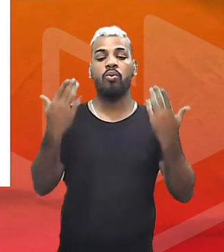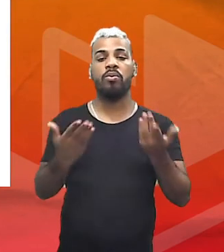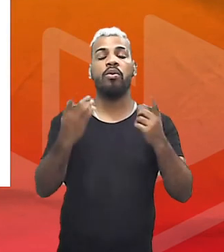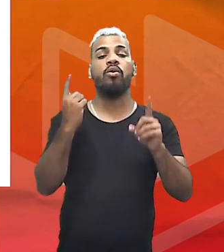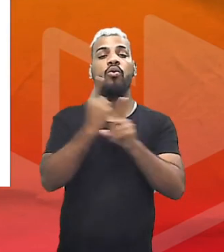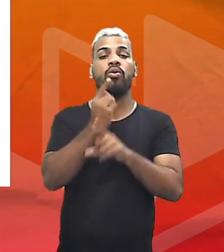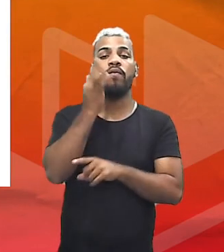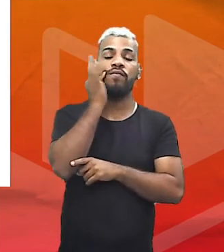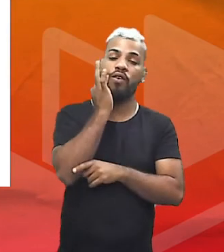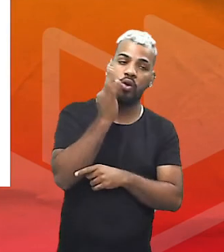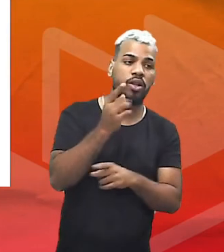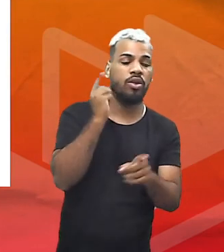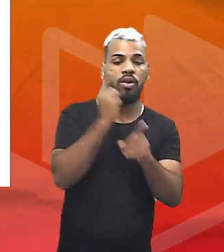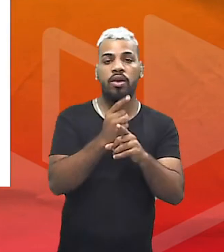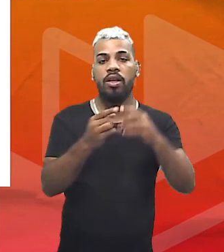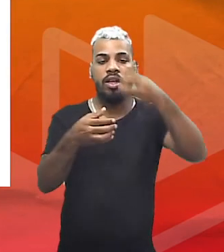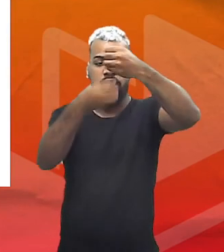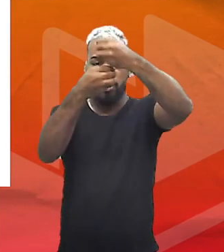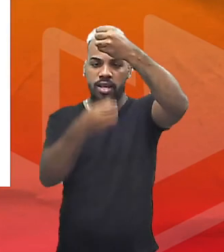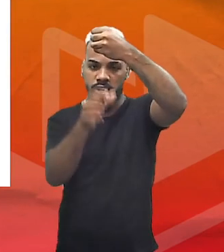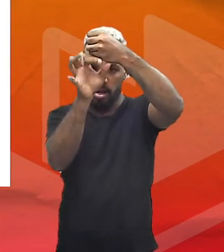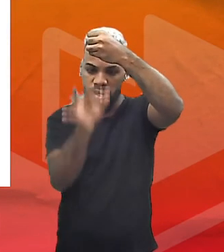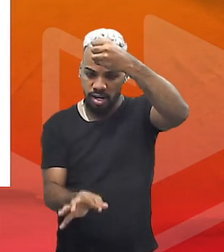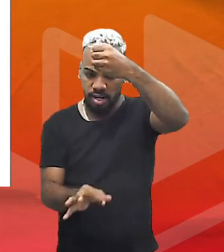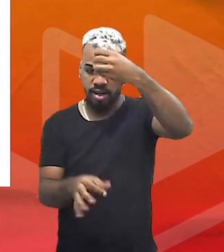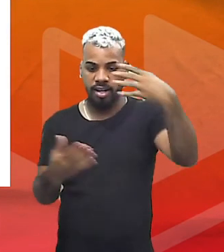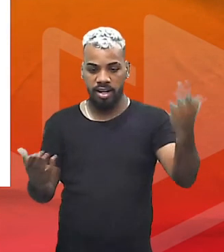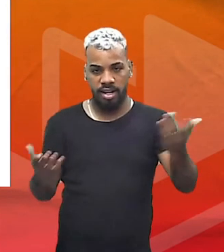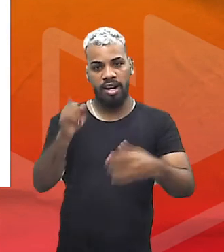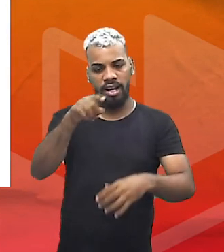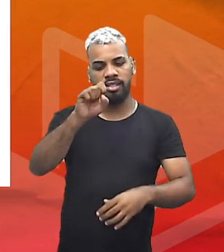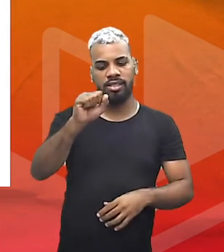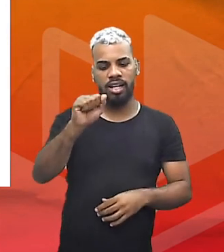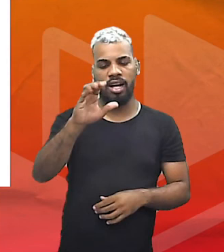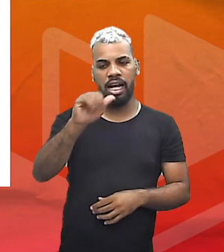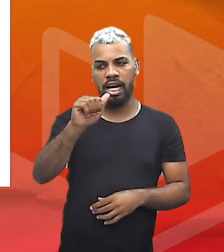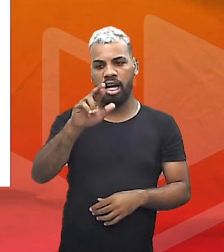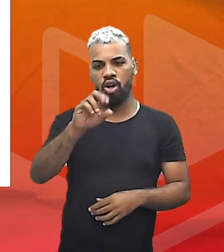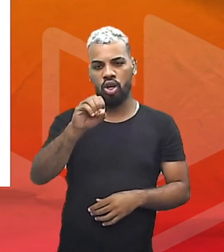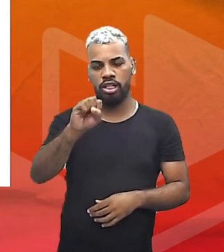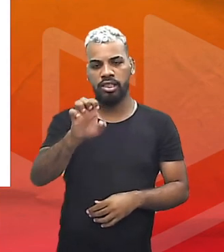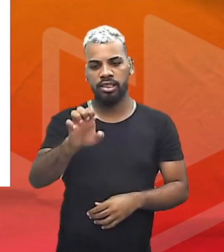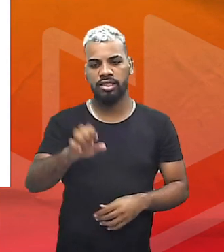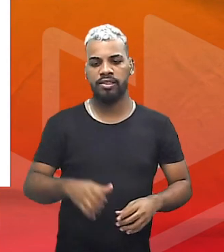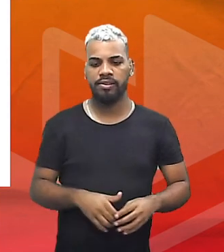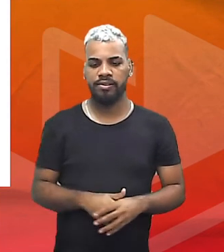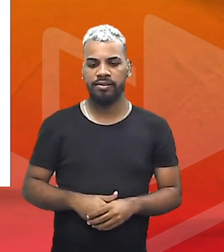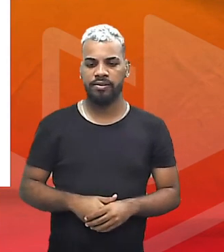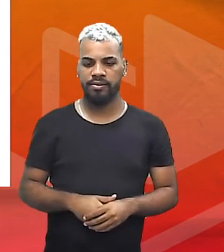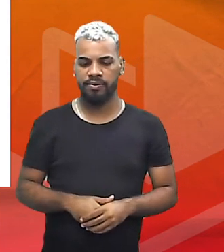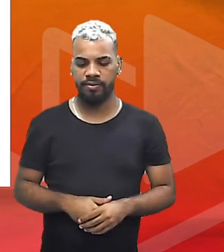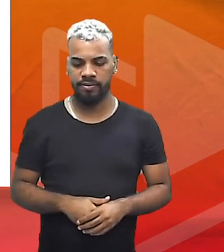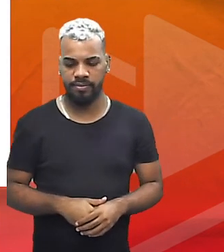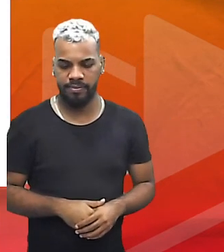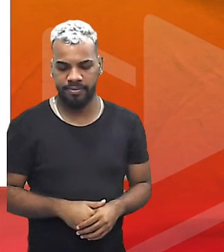no caule como a cana é a sacarose a sacarose é um dissacarídeo